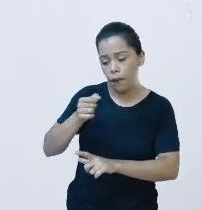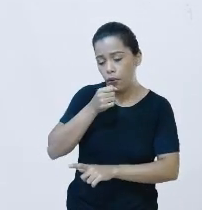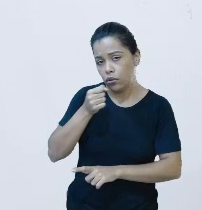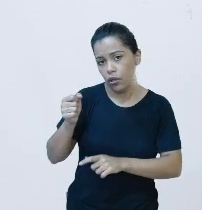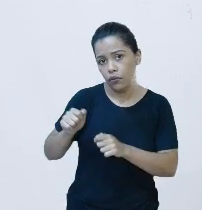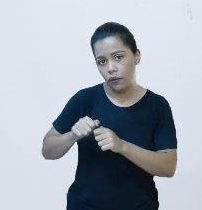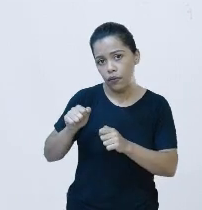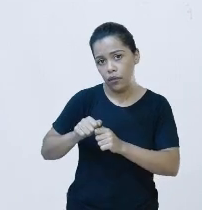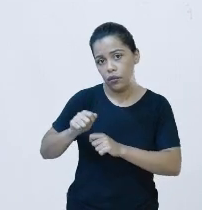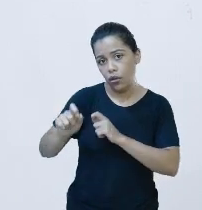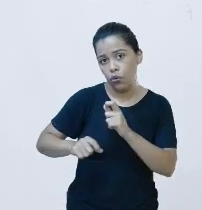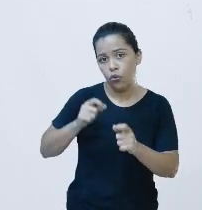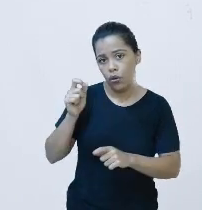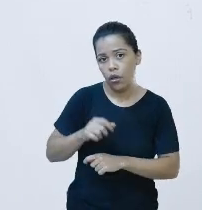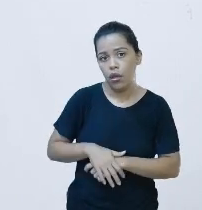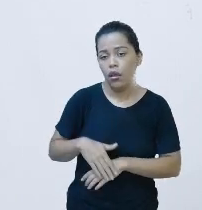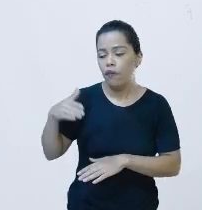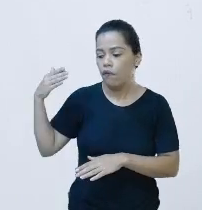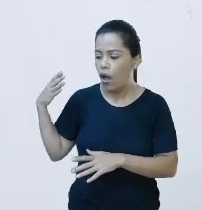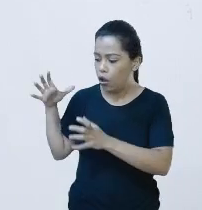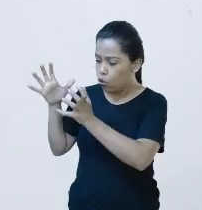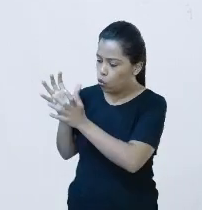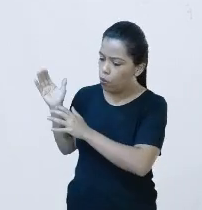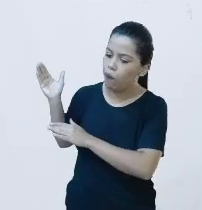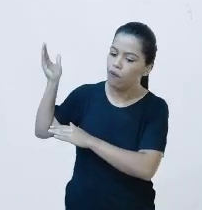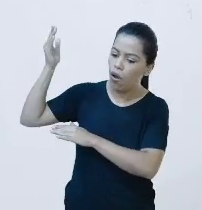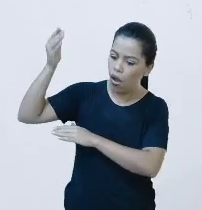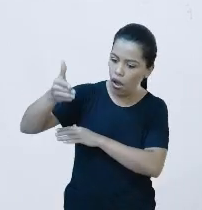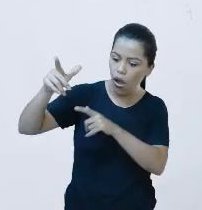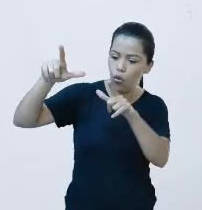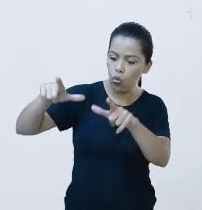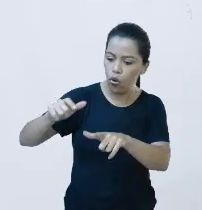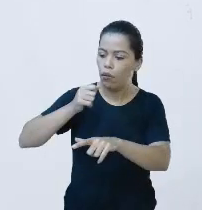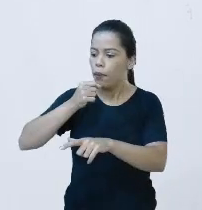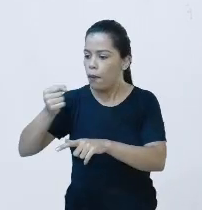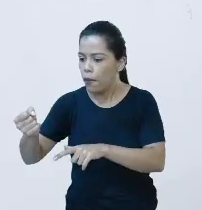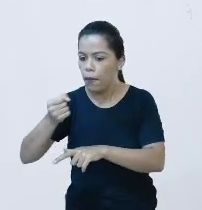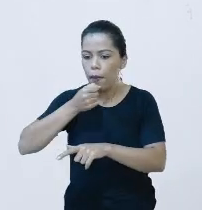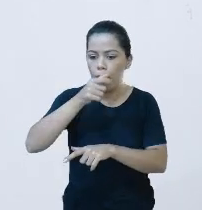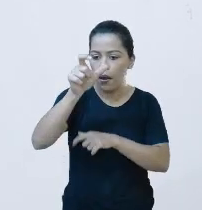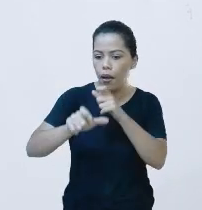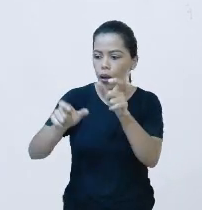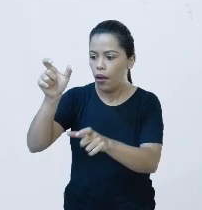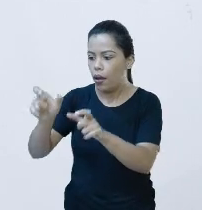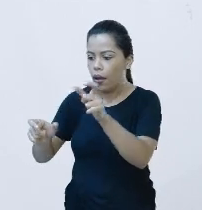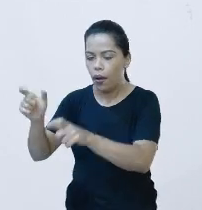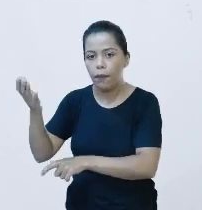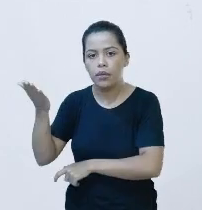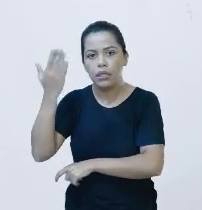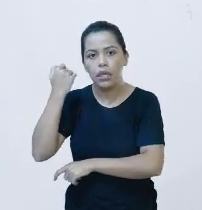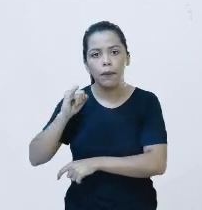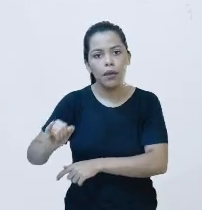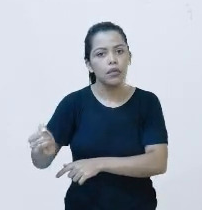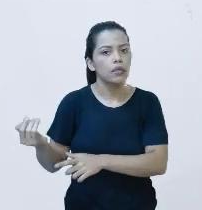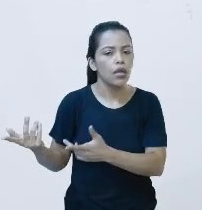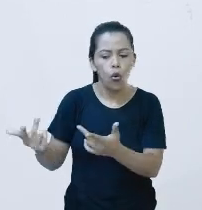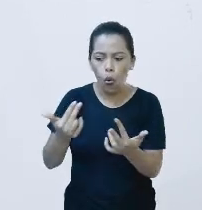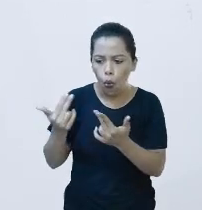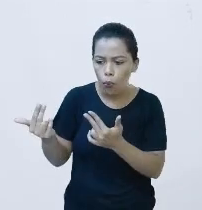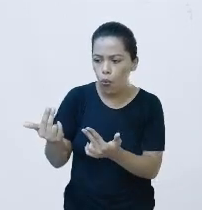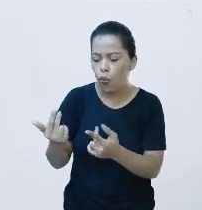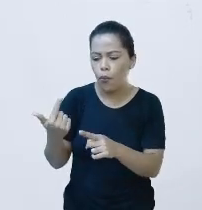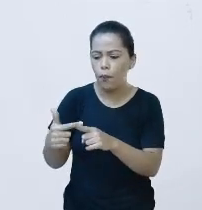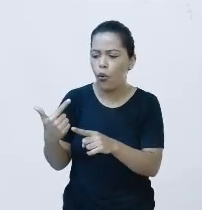o quê? Iria ao local, entrevistar os moradores da região, saber se é um fato comum, por